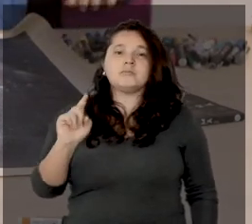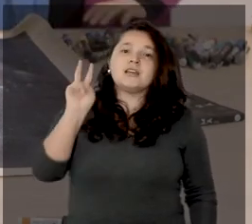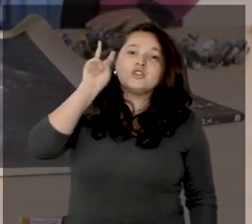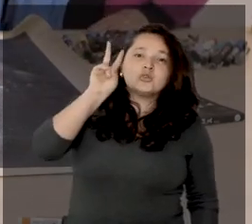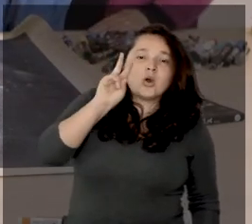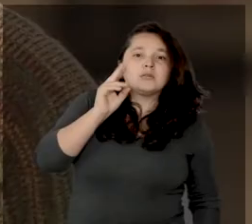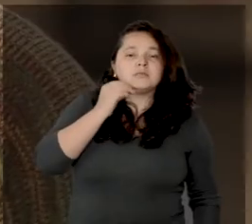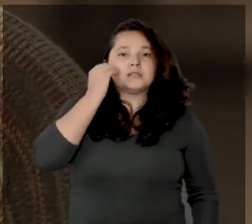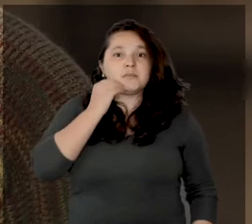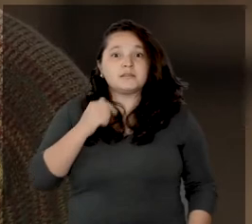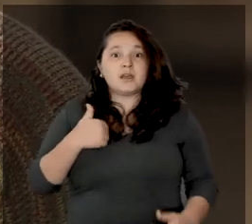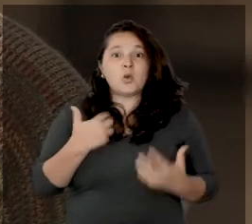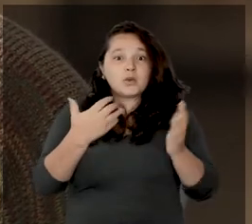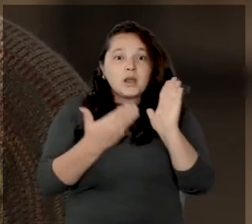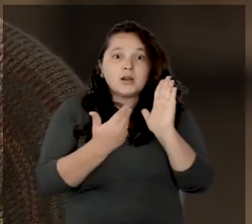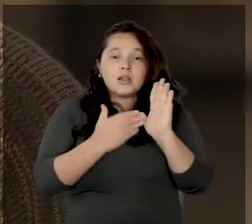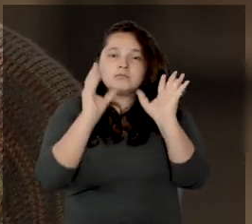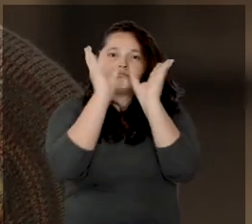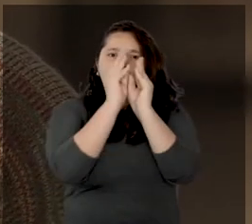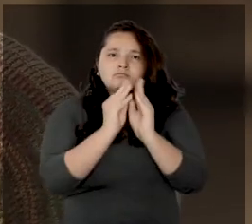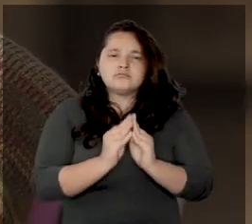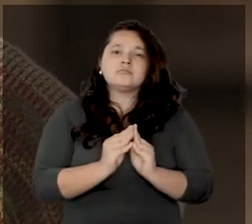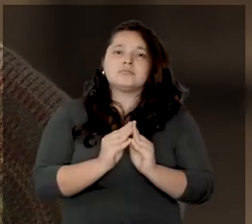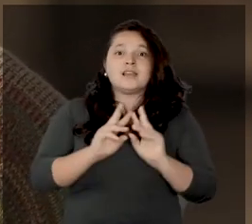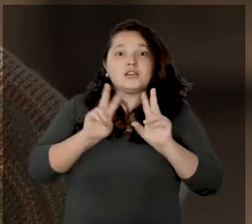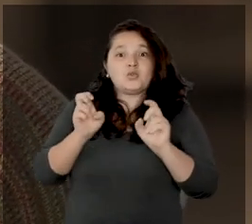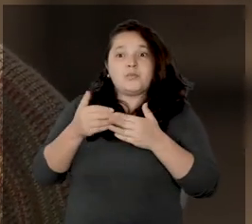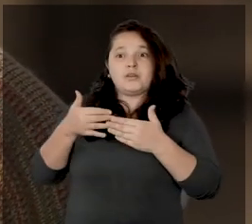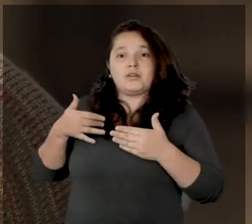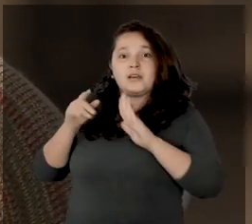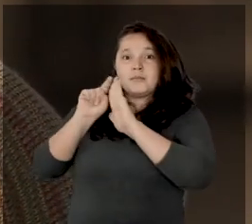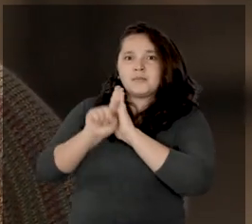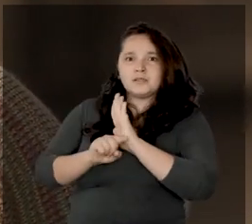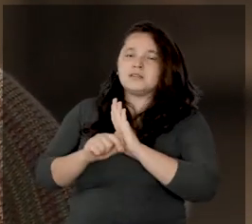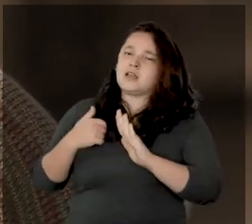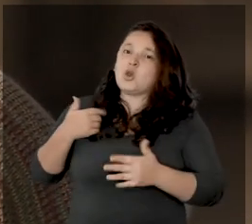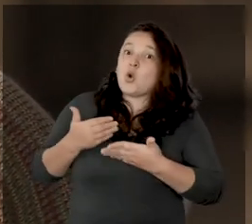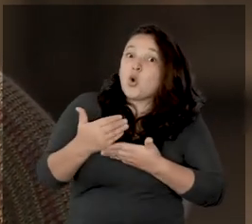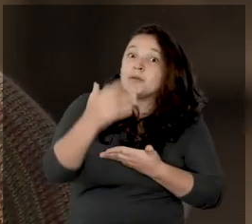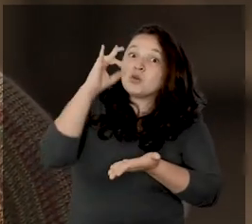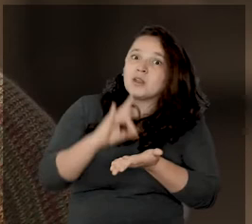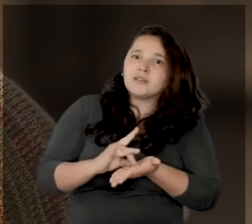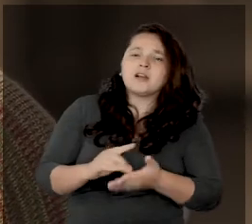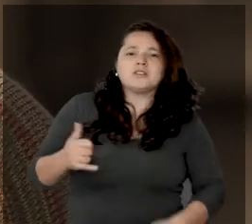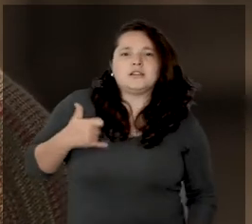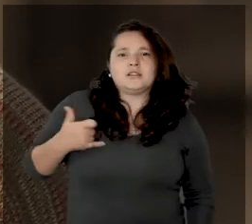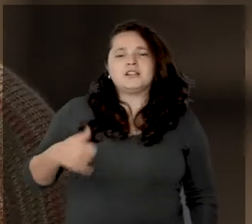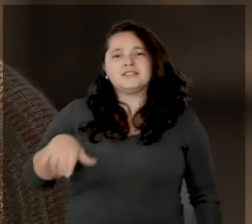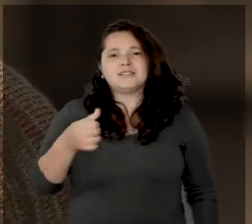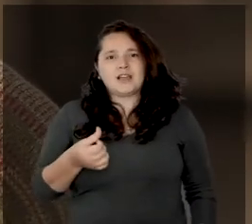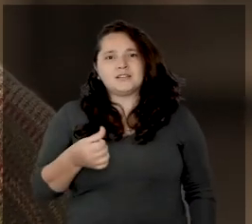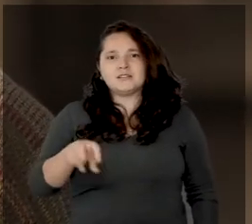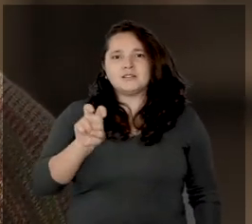essa minha pesquisa, que ela começa aos 6, 5 anos de idade. E aí eu lanço esse primeiro livro e logo em seguida eu